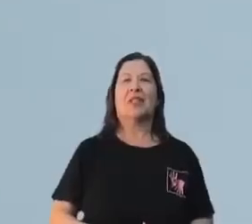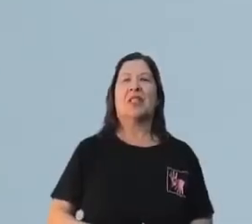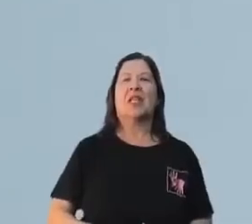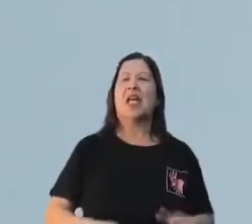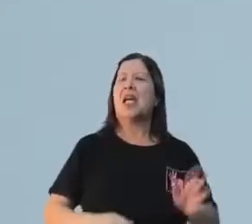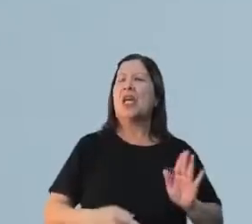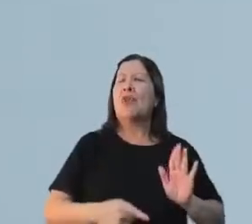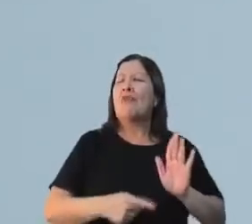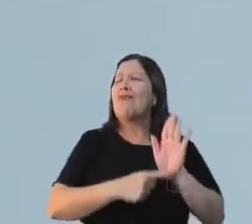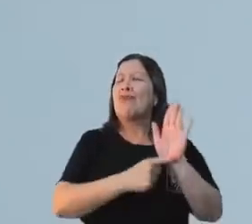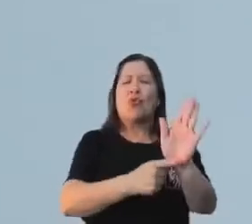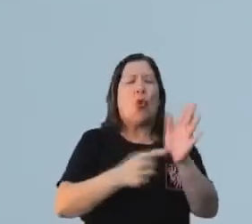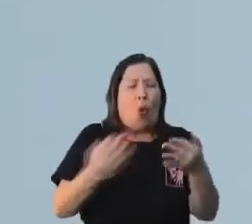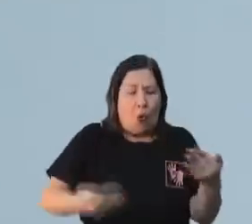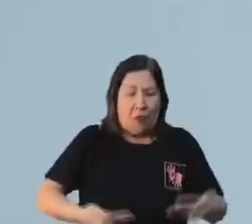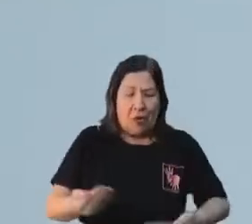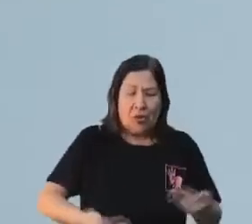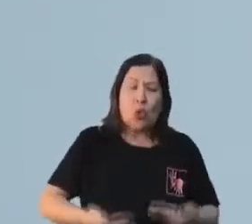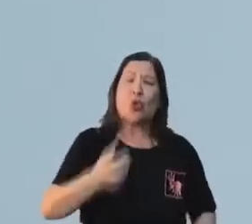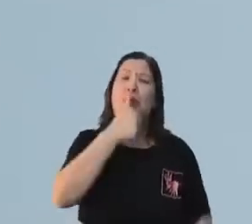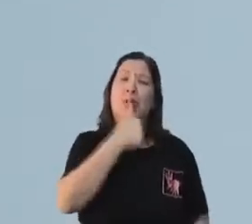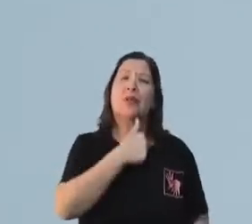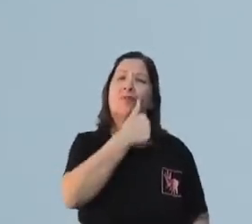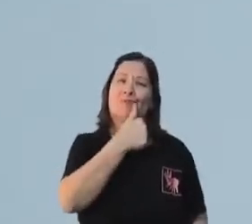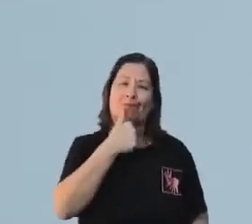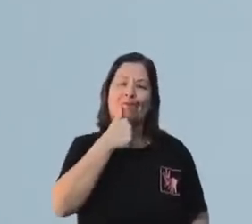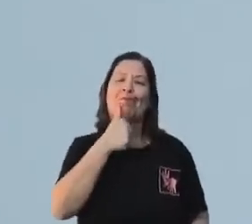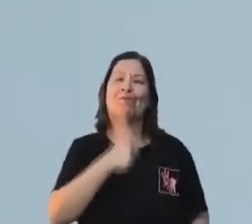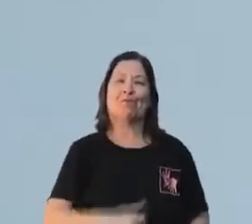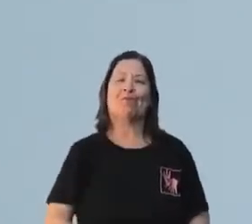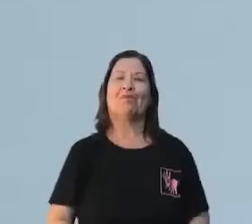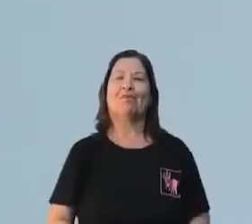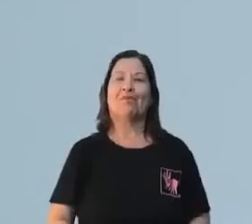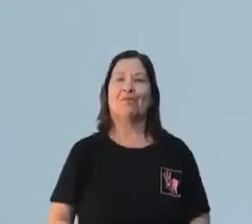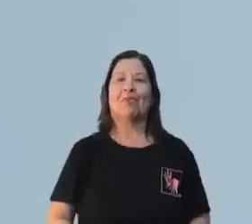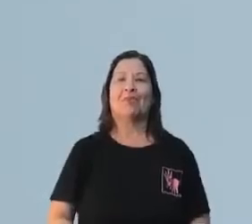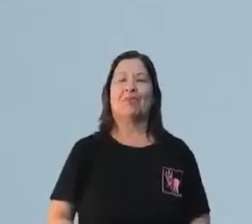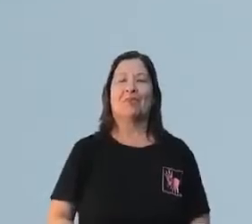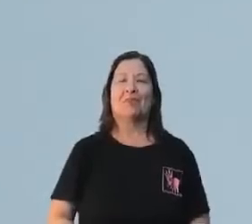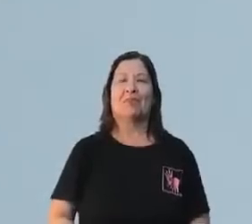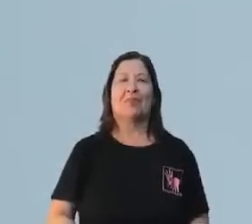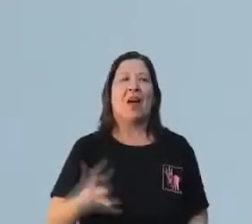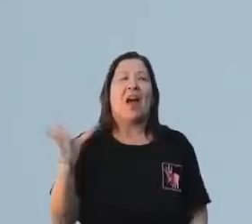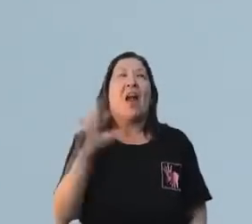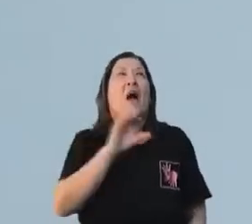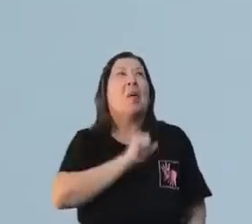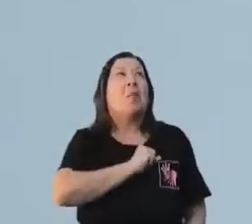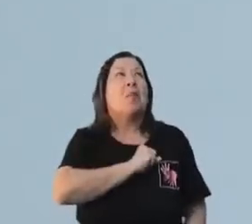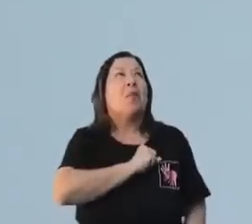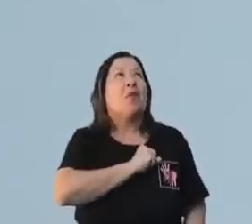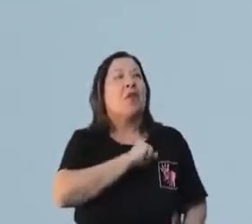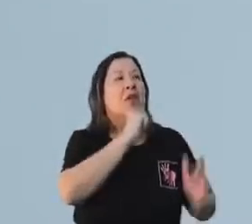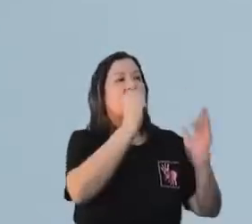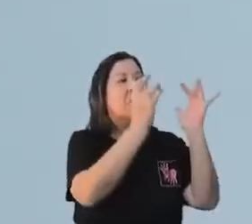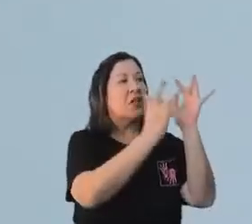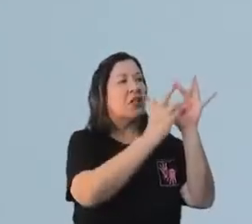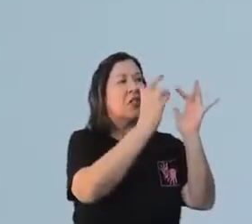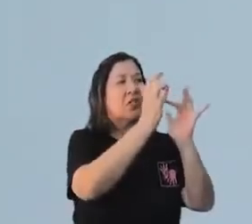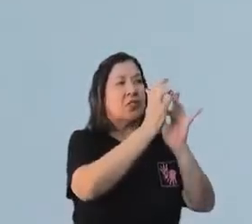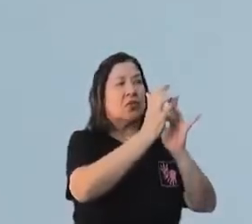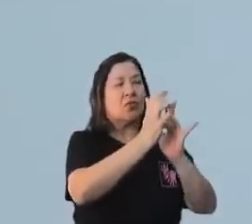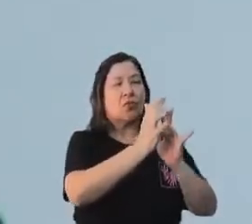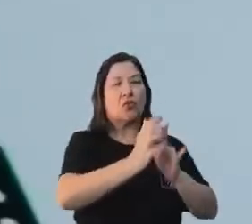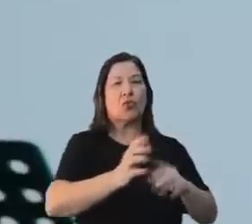sacrificialmente. Maria fez apesar das críticas. Maria fez só para agradar a Jesus. Maria fez no tempo